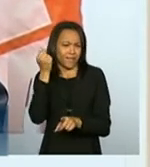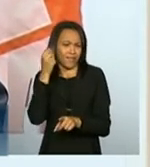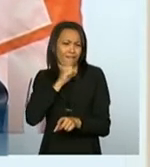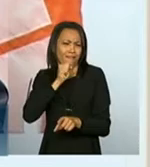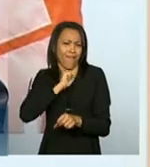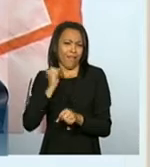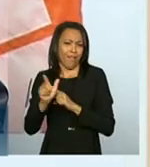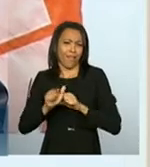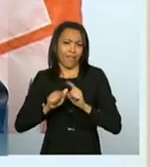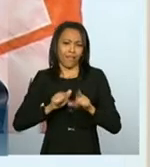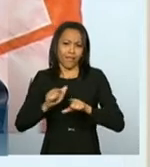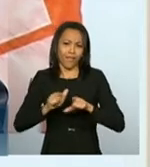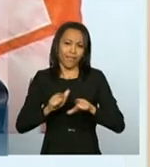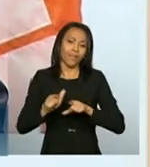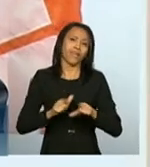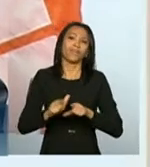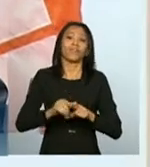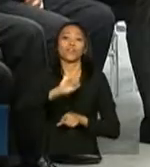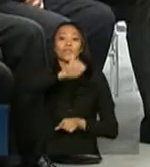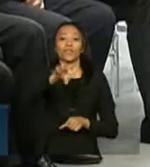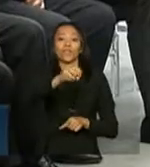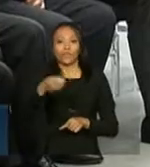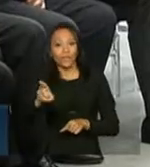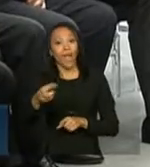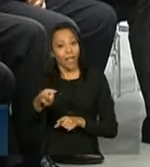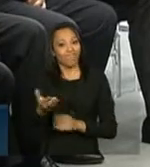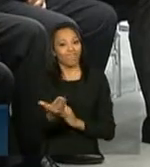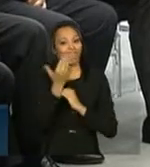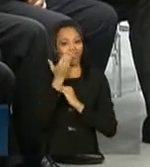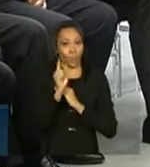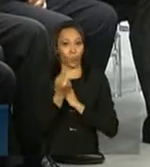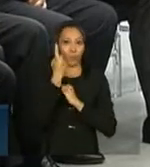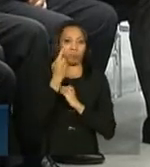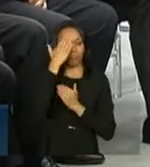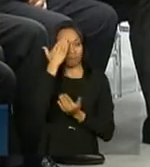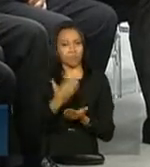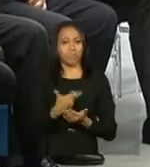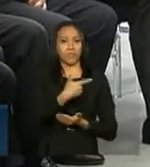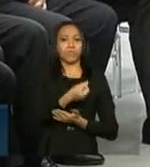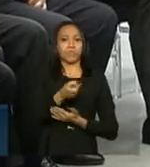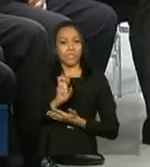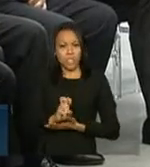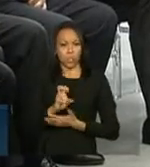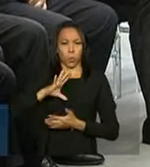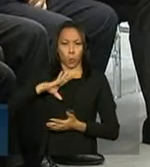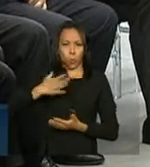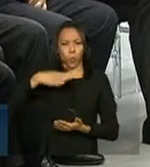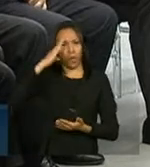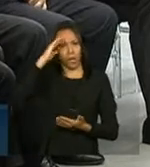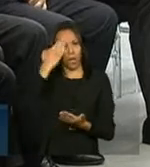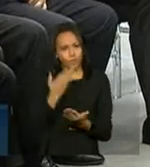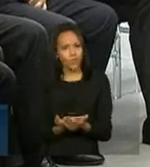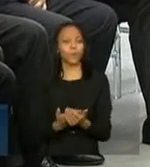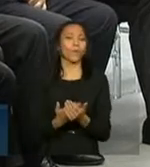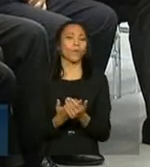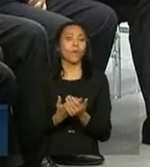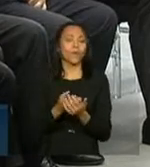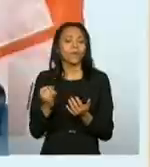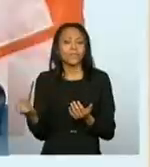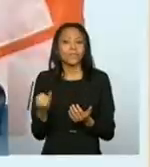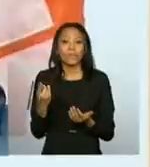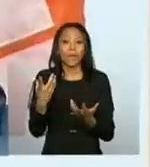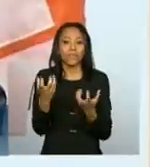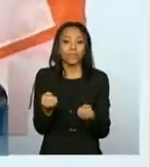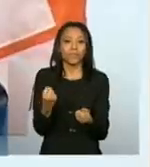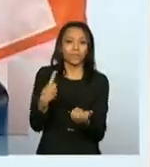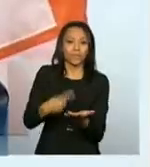sócio, o João Donizete, figura ímpar que em 2005 ousou e acreditou, trocando a importante missão